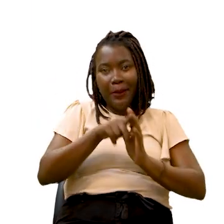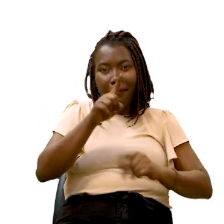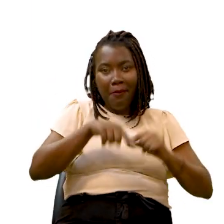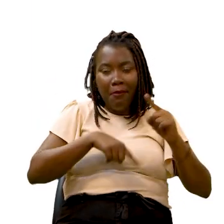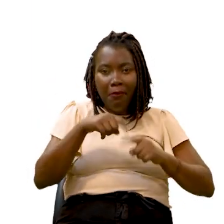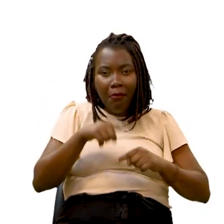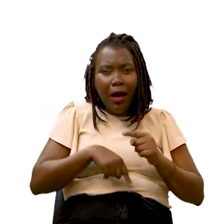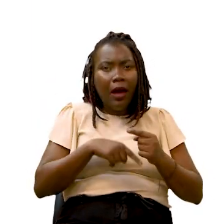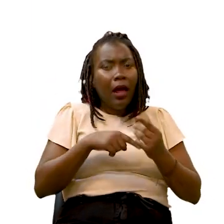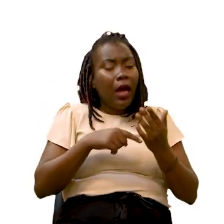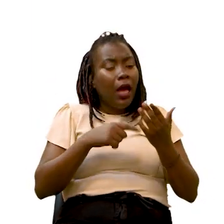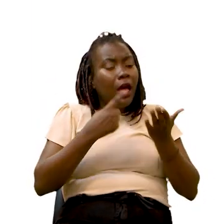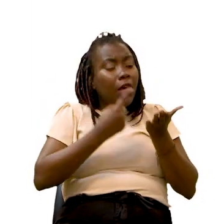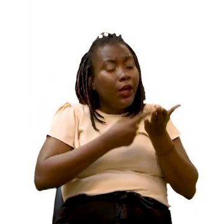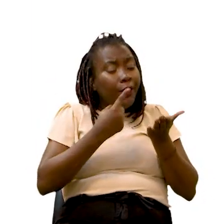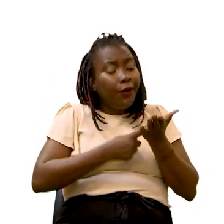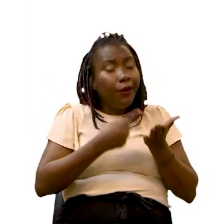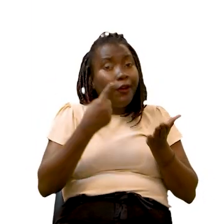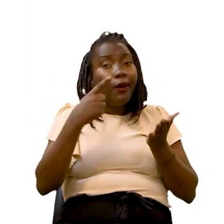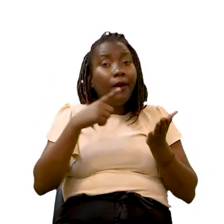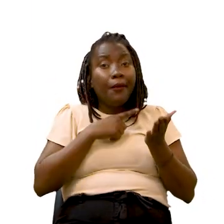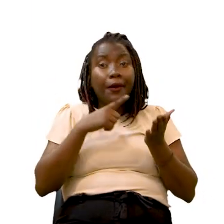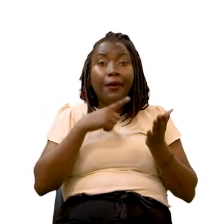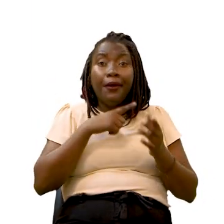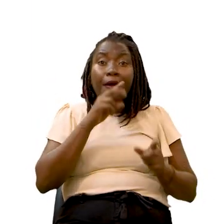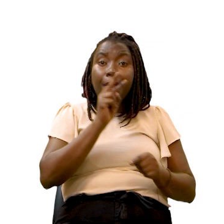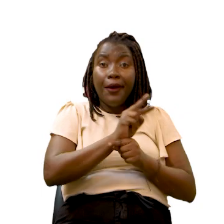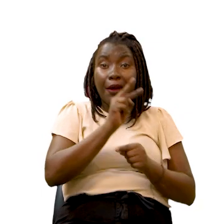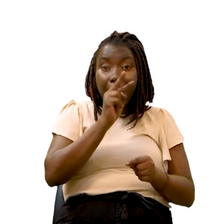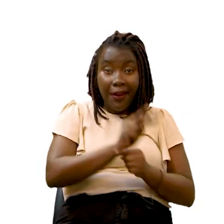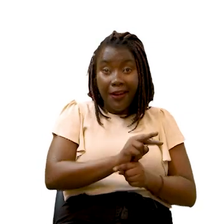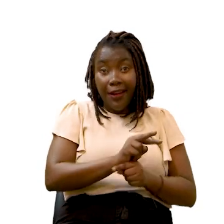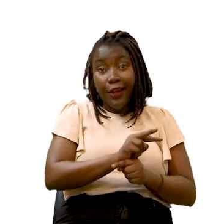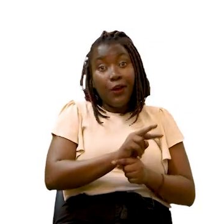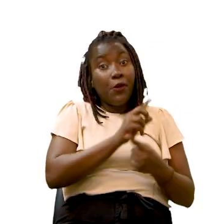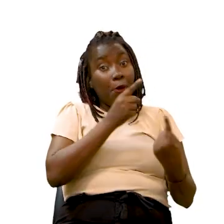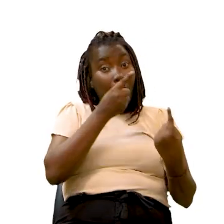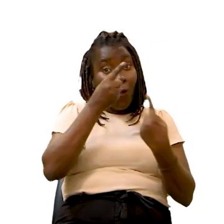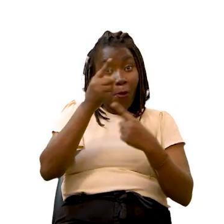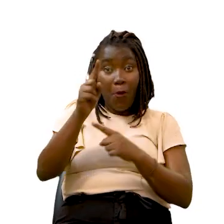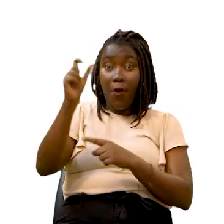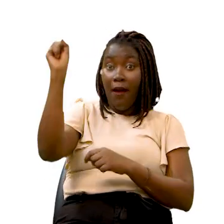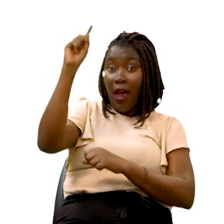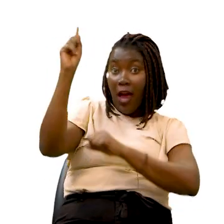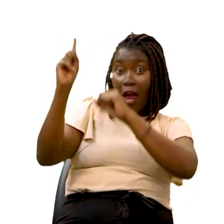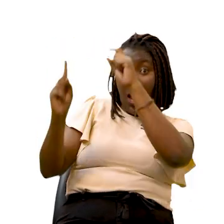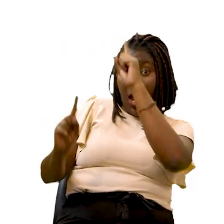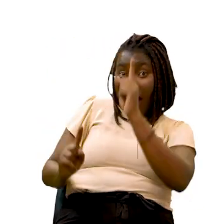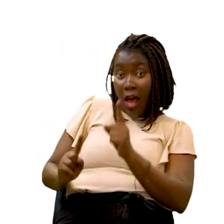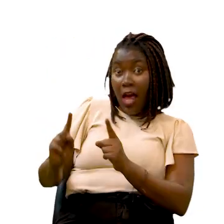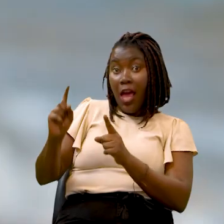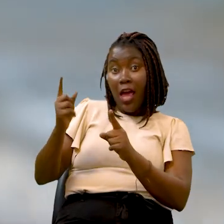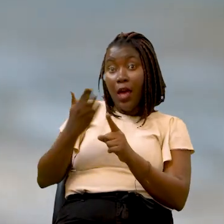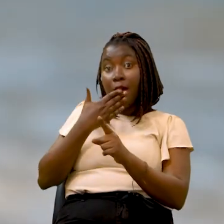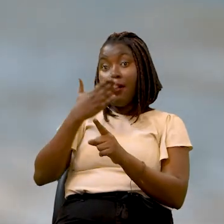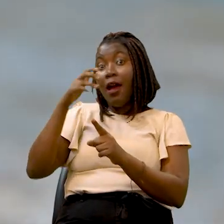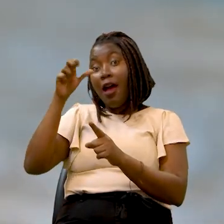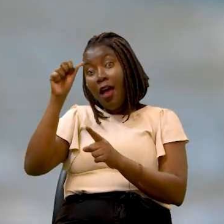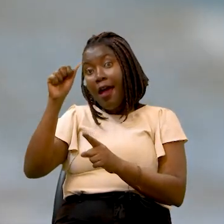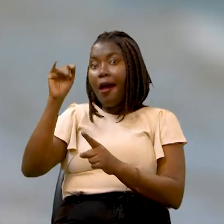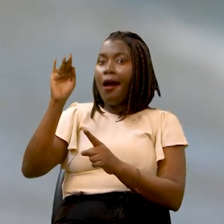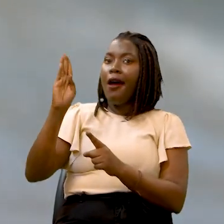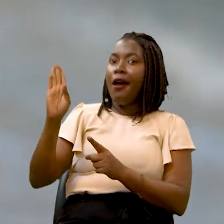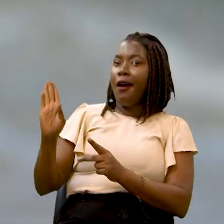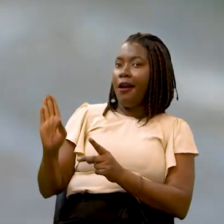produto e procure confirmar que ele tem a proteção tanto contra os raios ultravioleta do tipo A